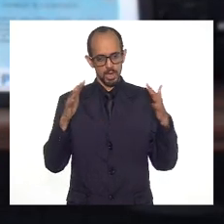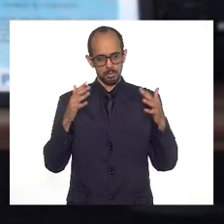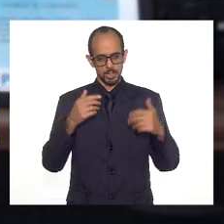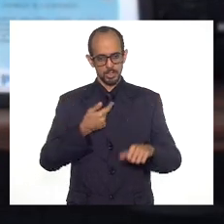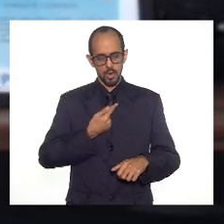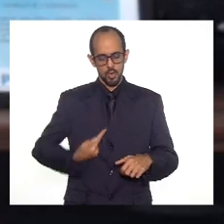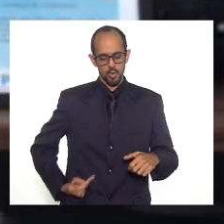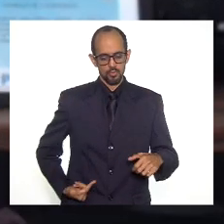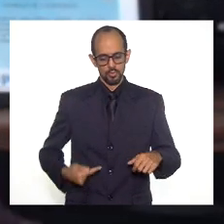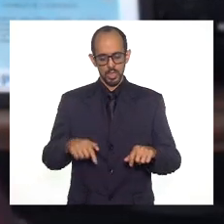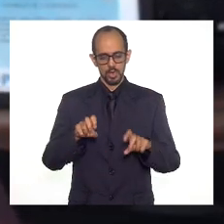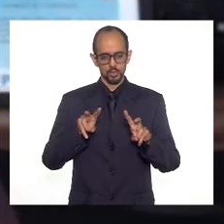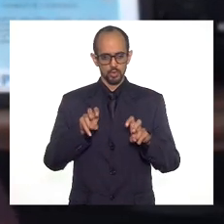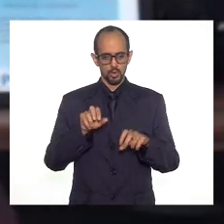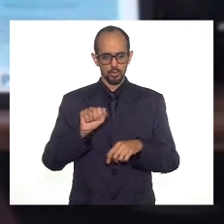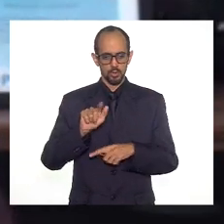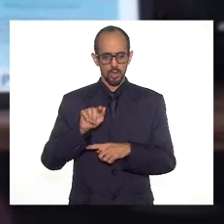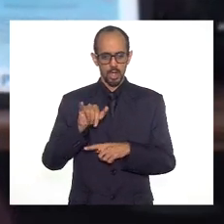da questão